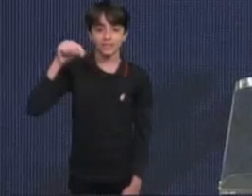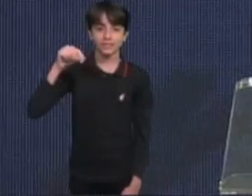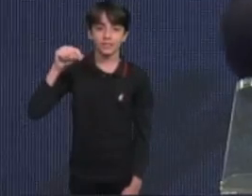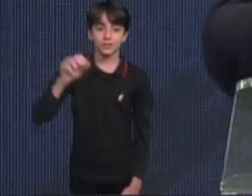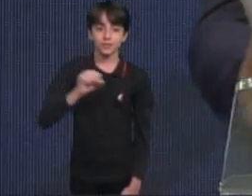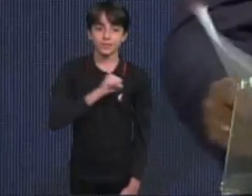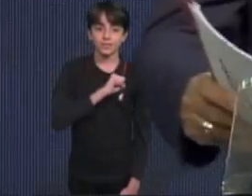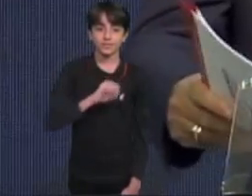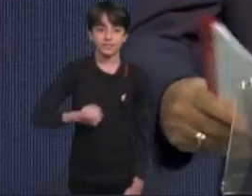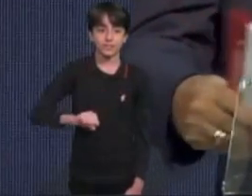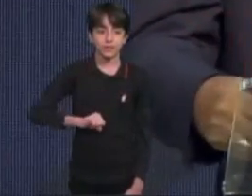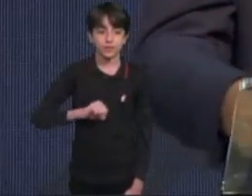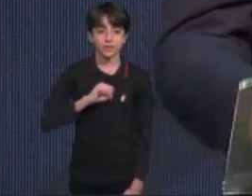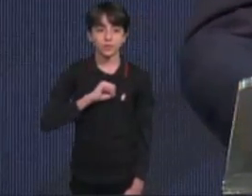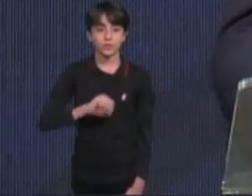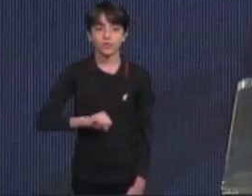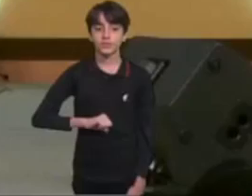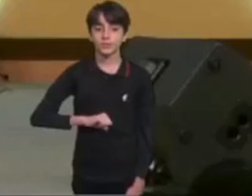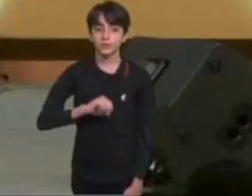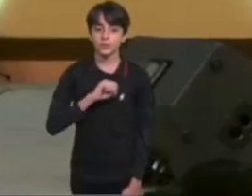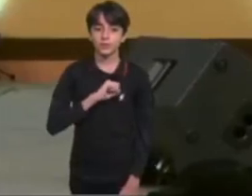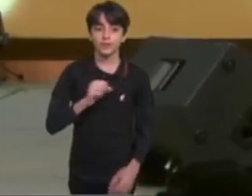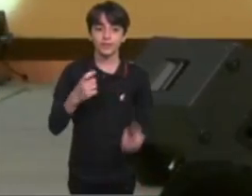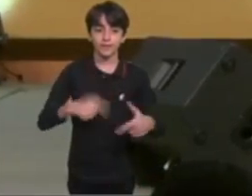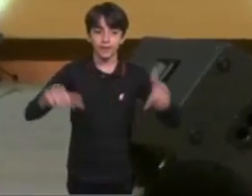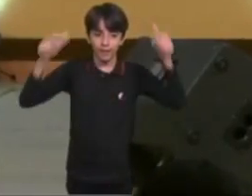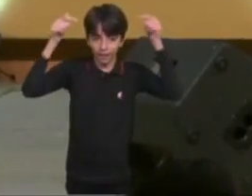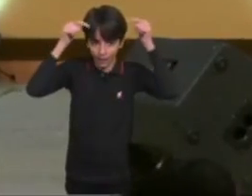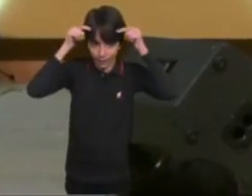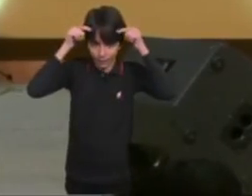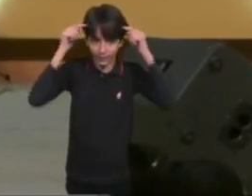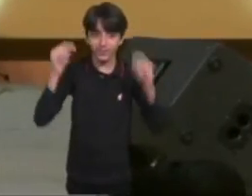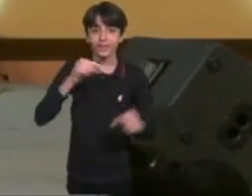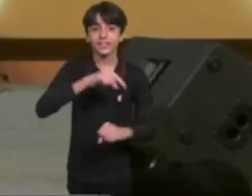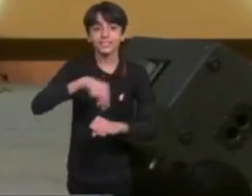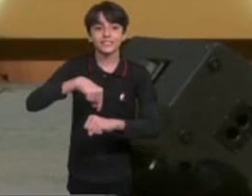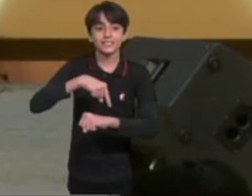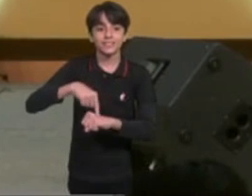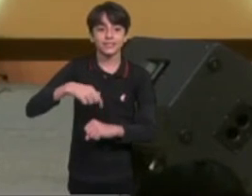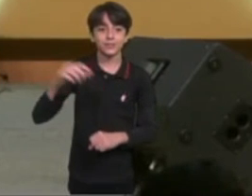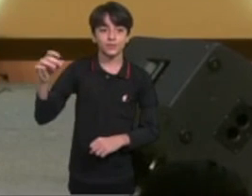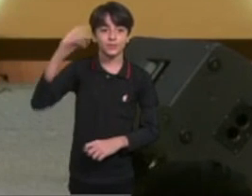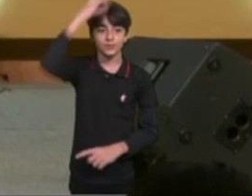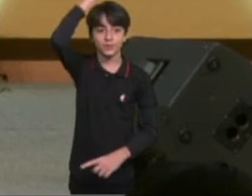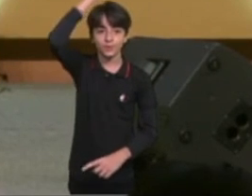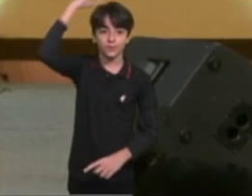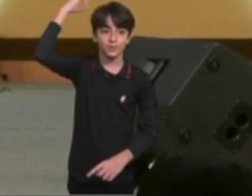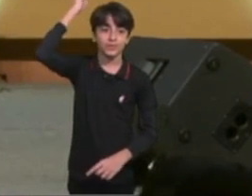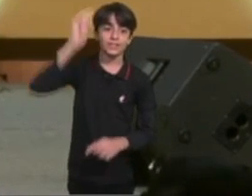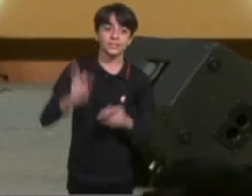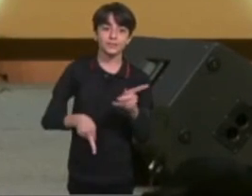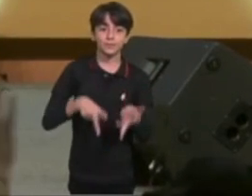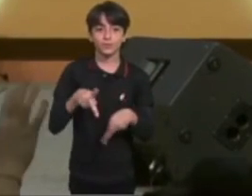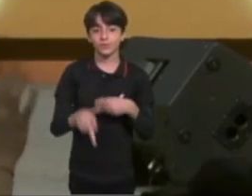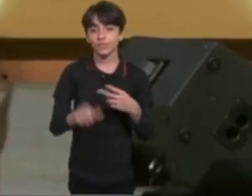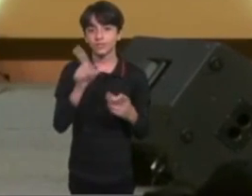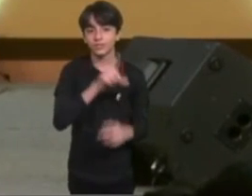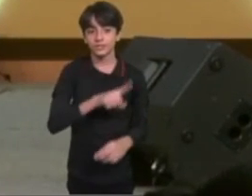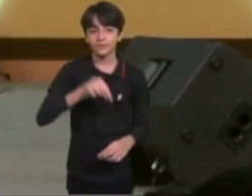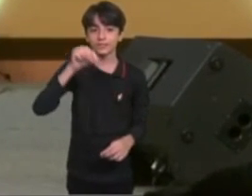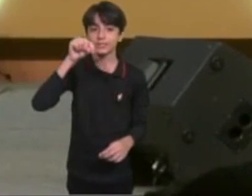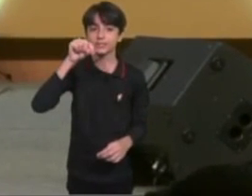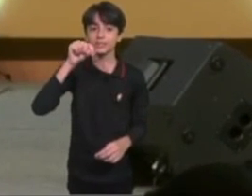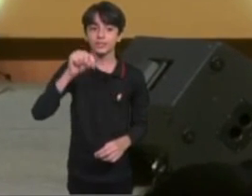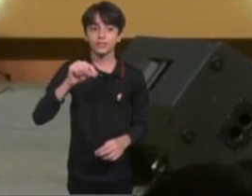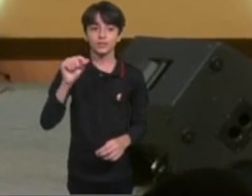real a Nação santa o Povo Adquirido para